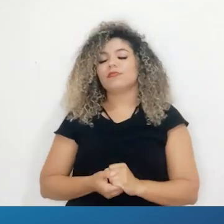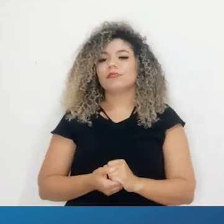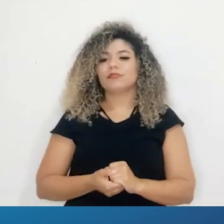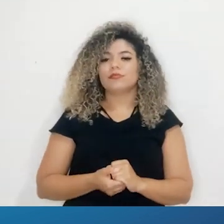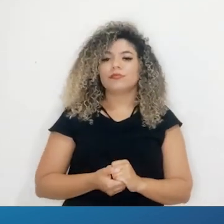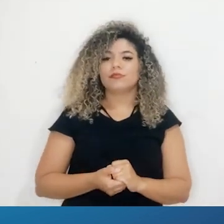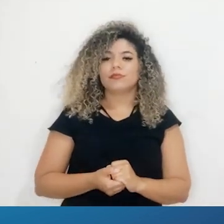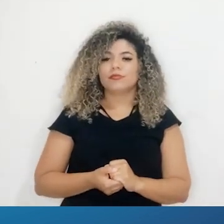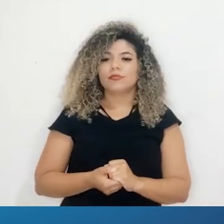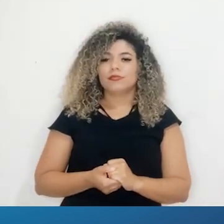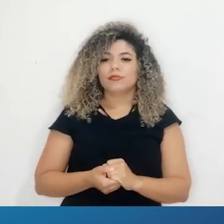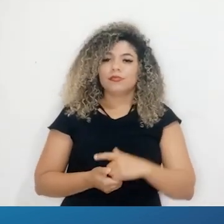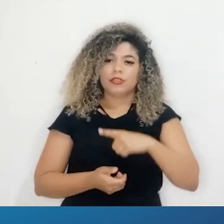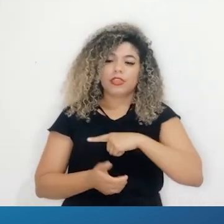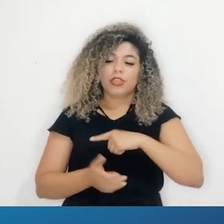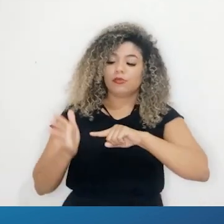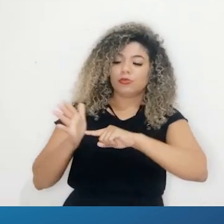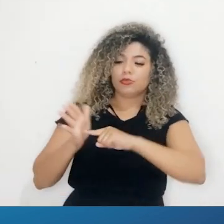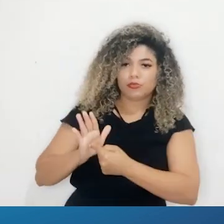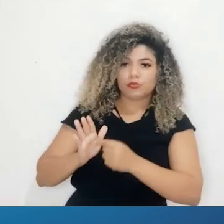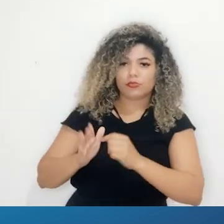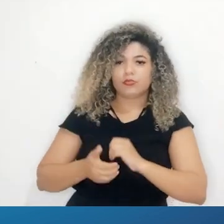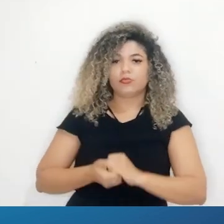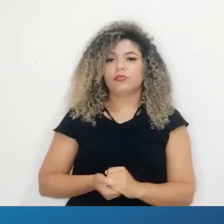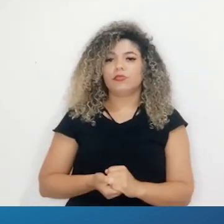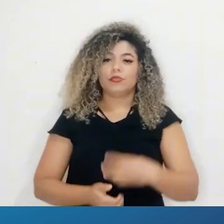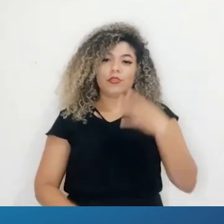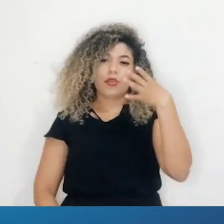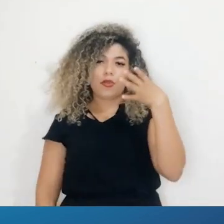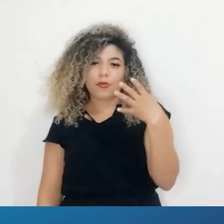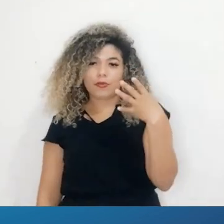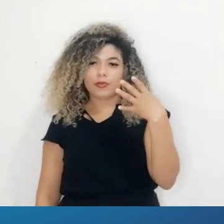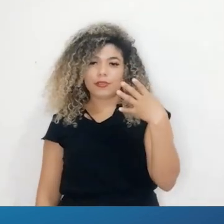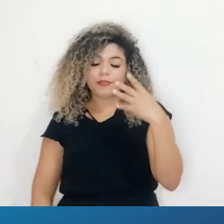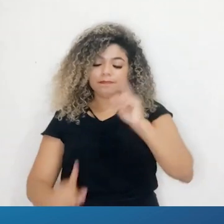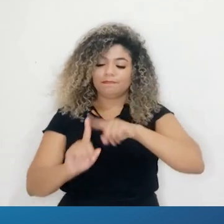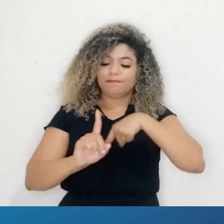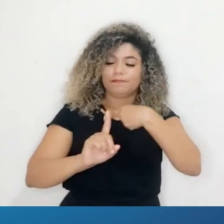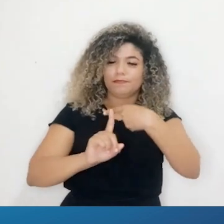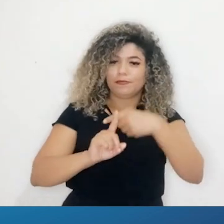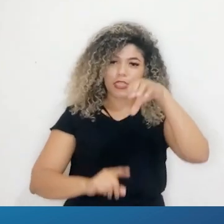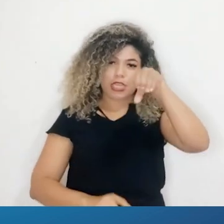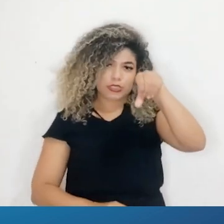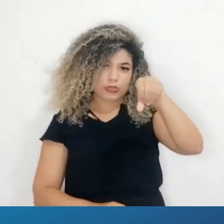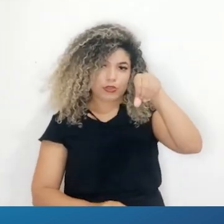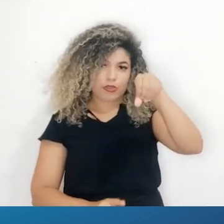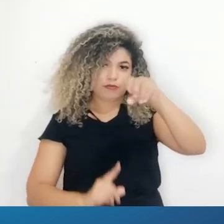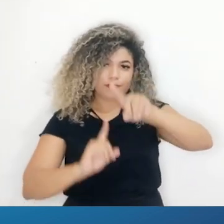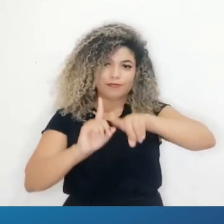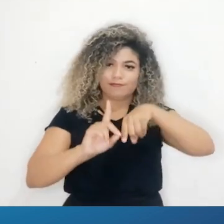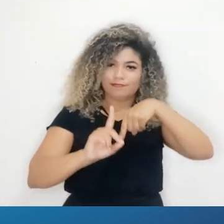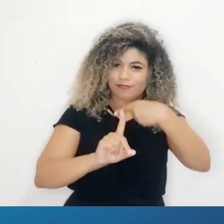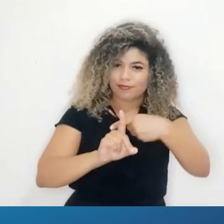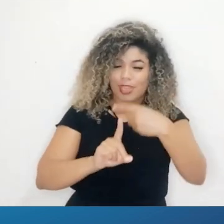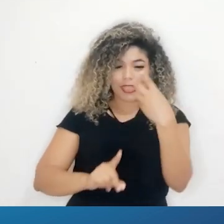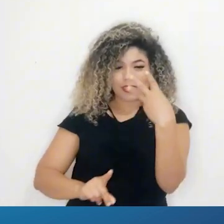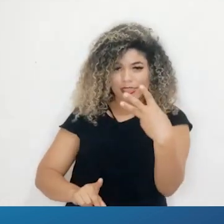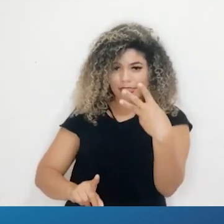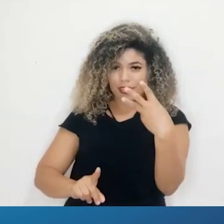João tirou as notas 4 9